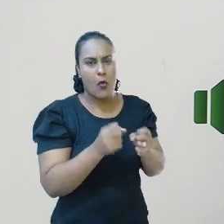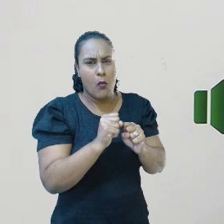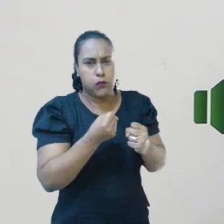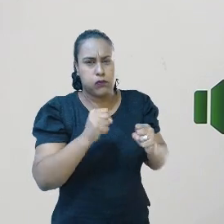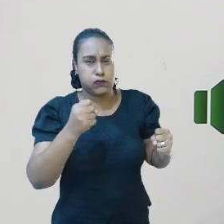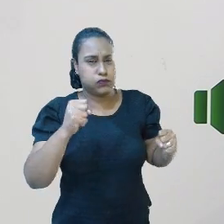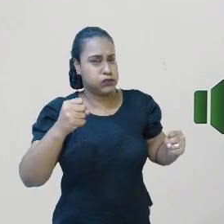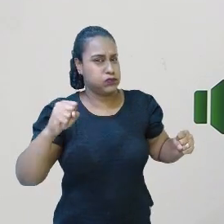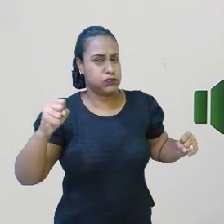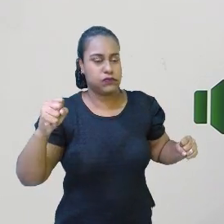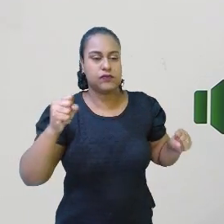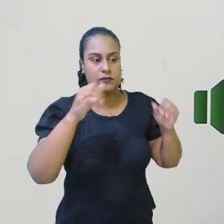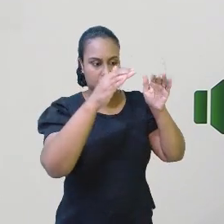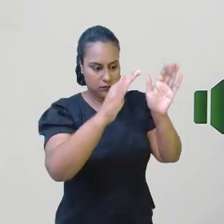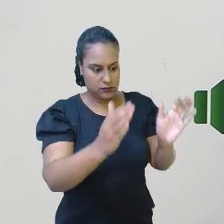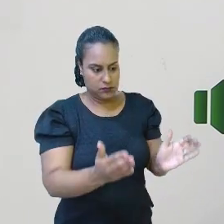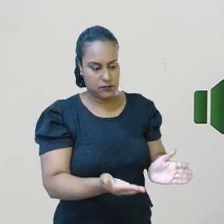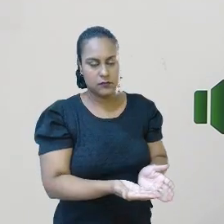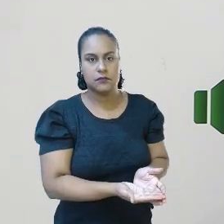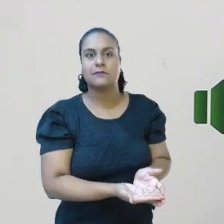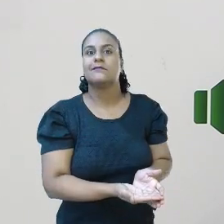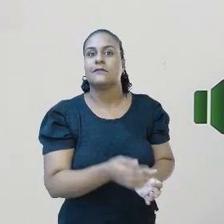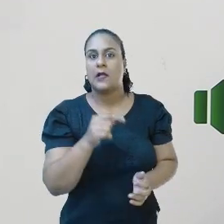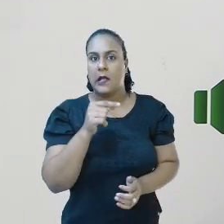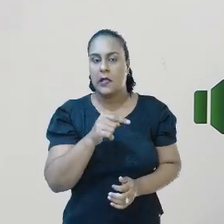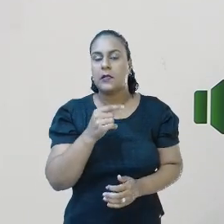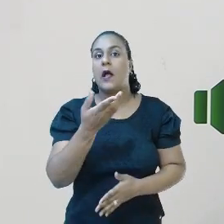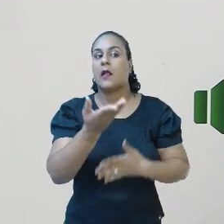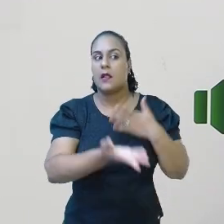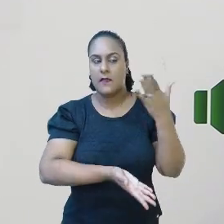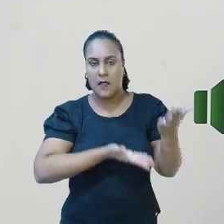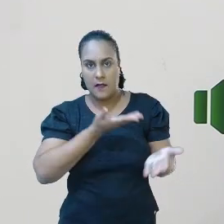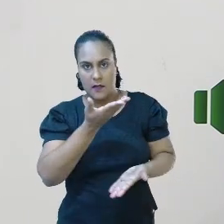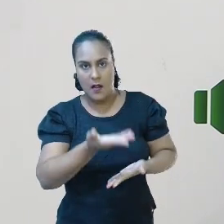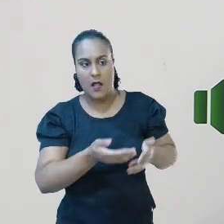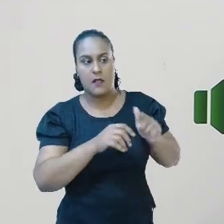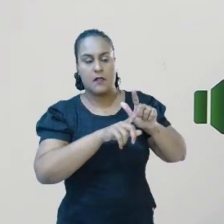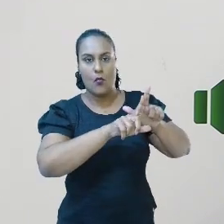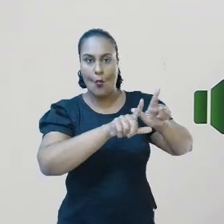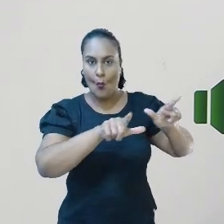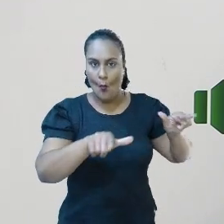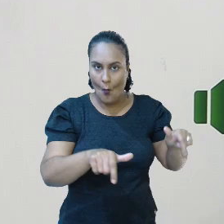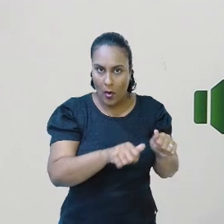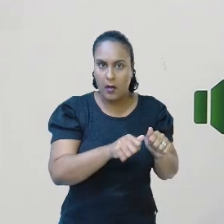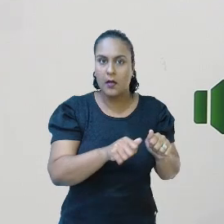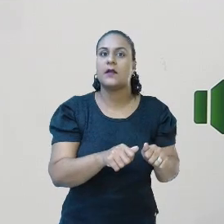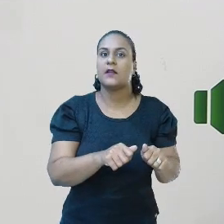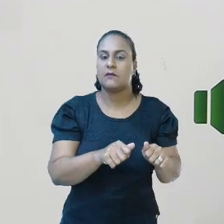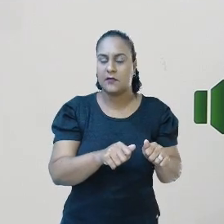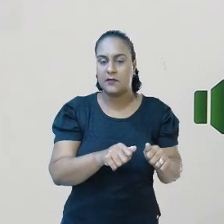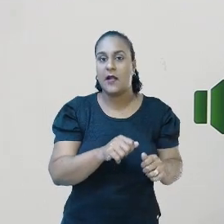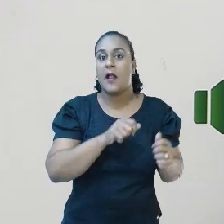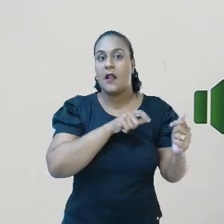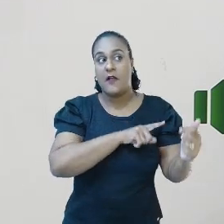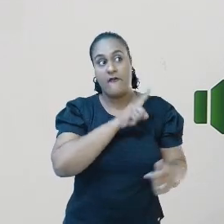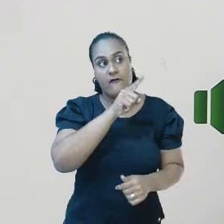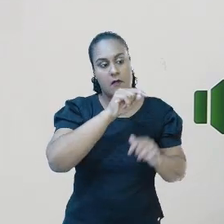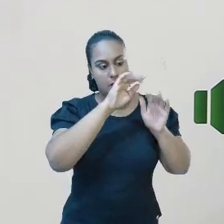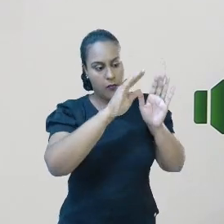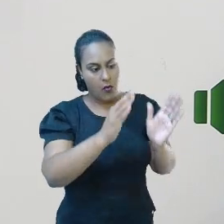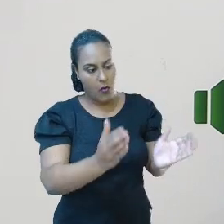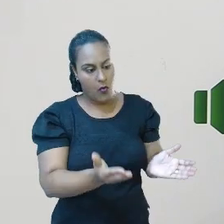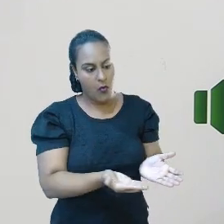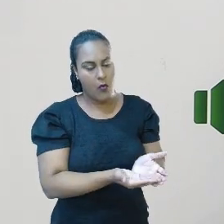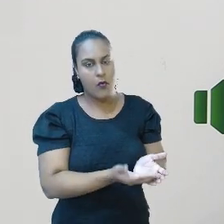reservatório é gigantesco. Essa água já está tratada, essa água já está potável, ela vai para esse reservatório e a